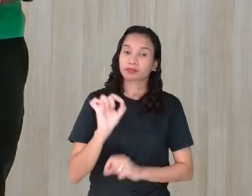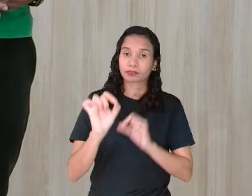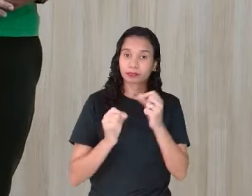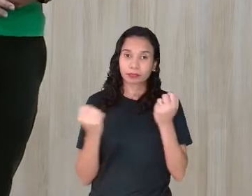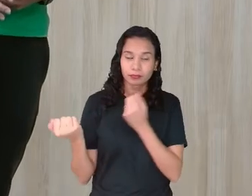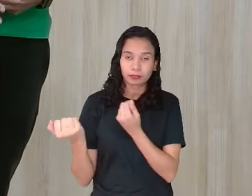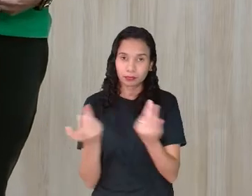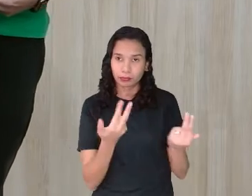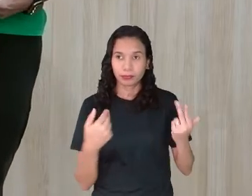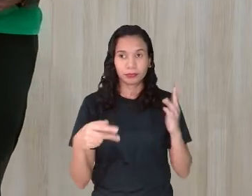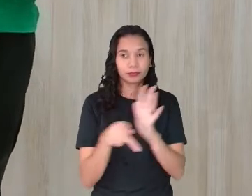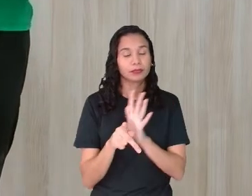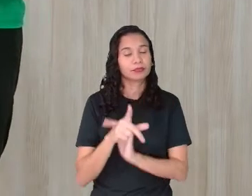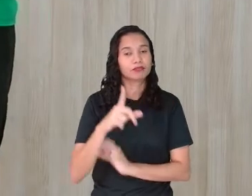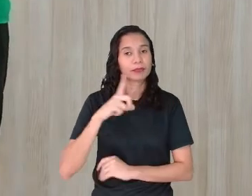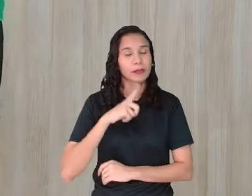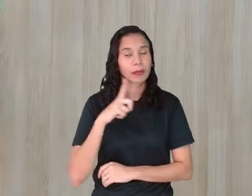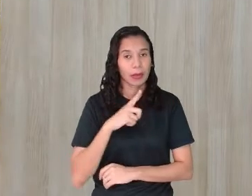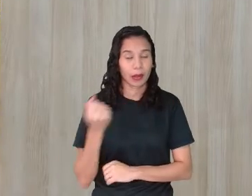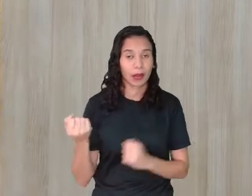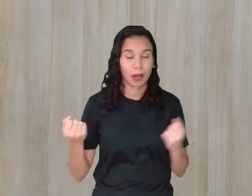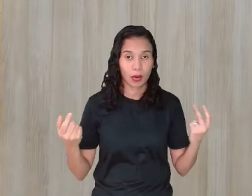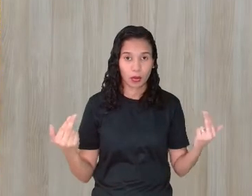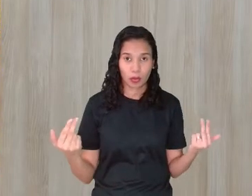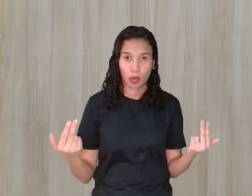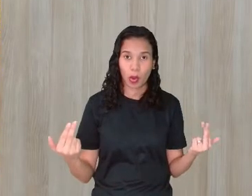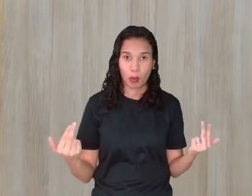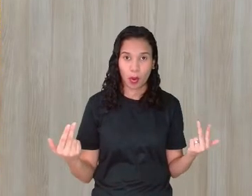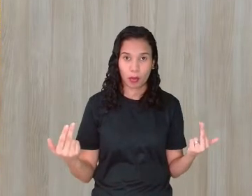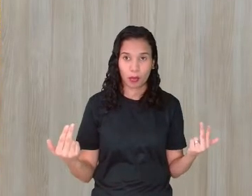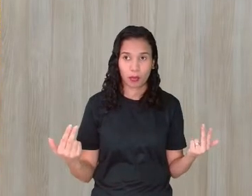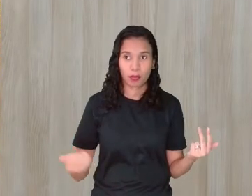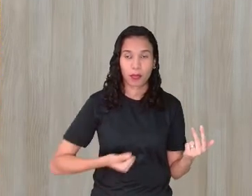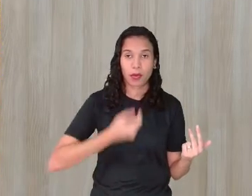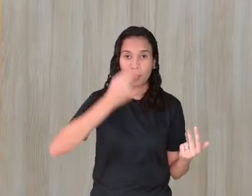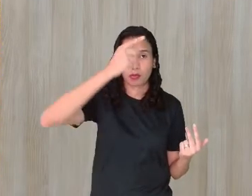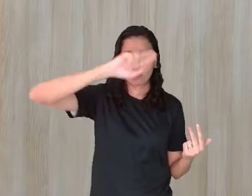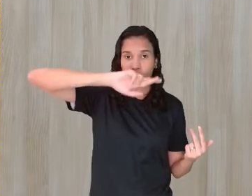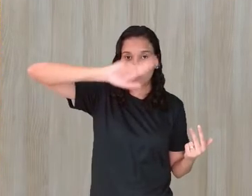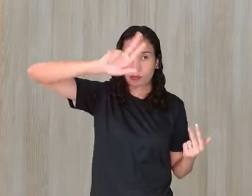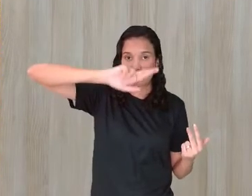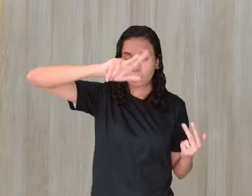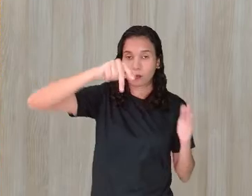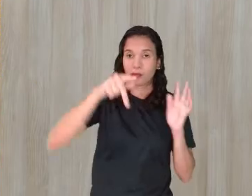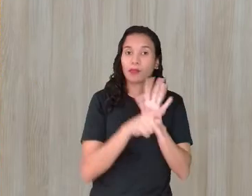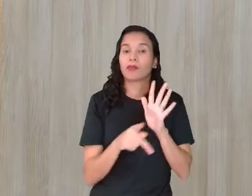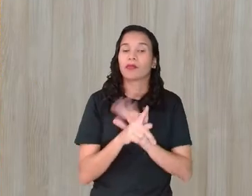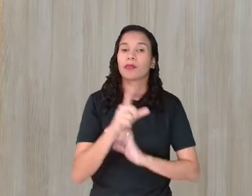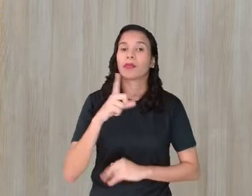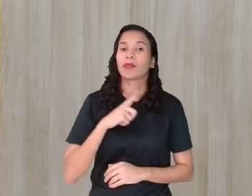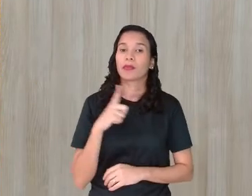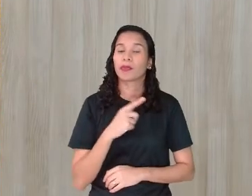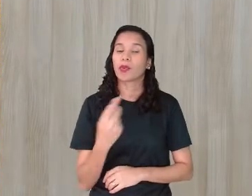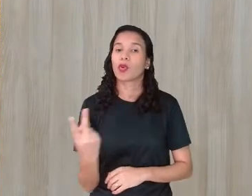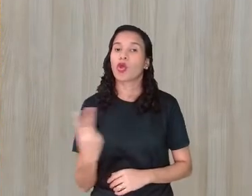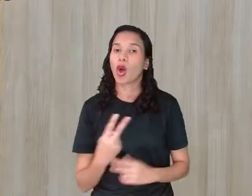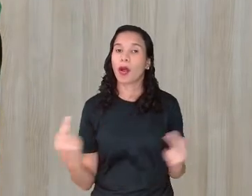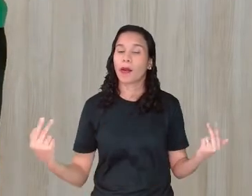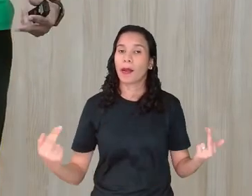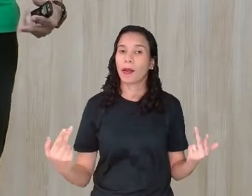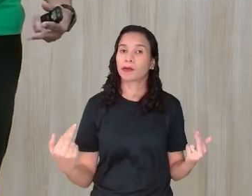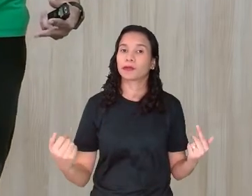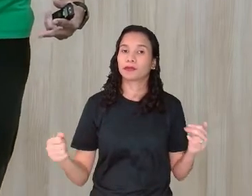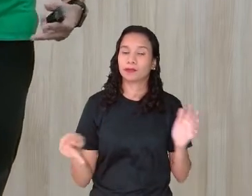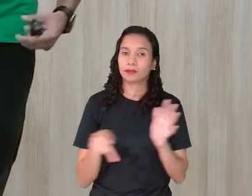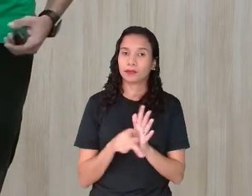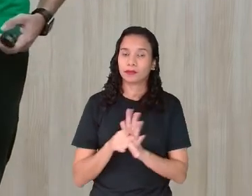mesma medida. Então, se eu tenho 2 ângulos de mesma medida, eu tenho um triângulo aí com 2 lados também de